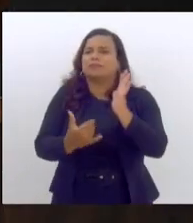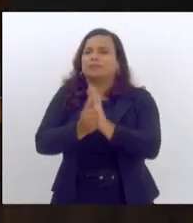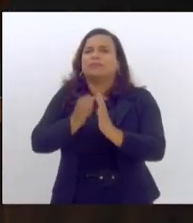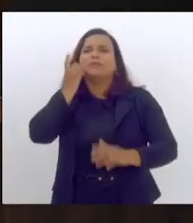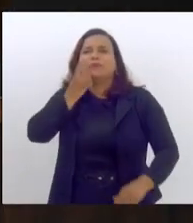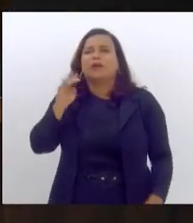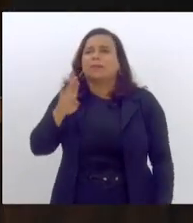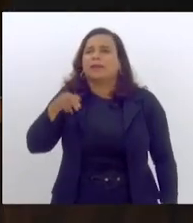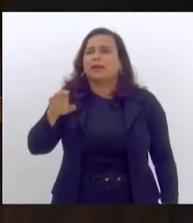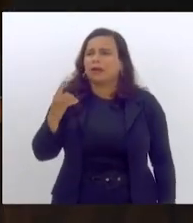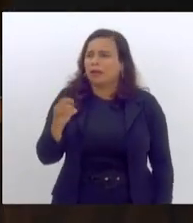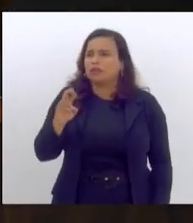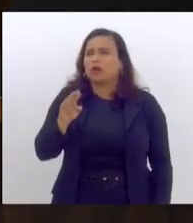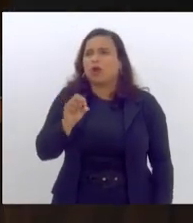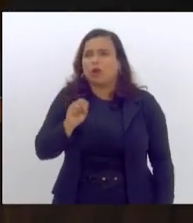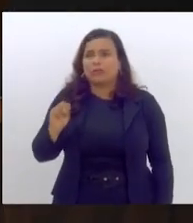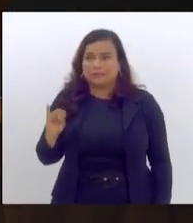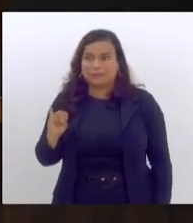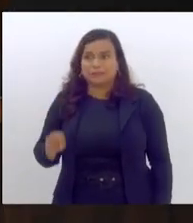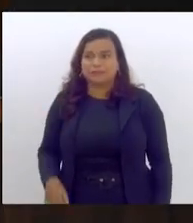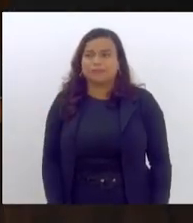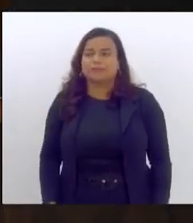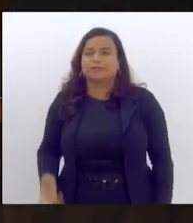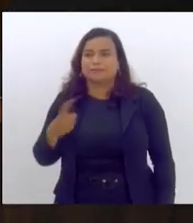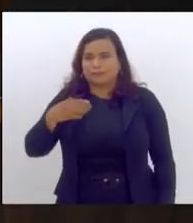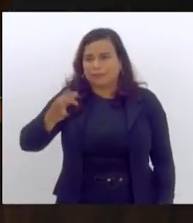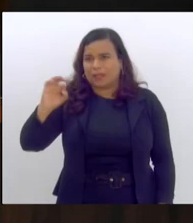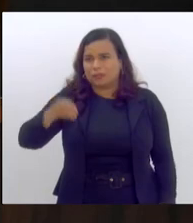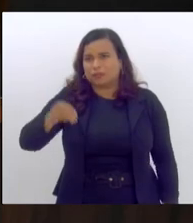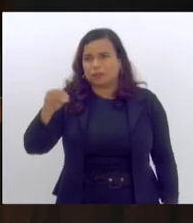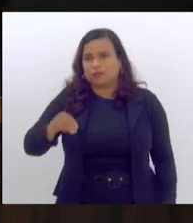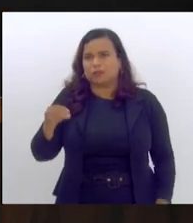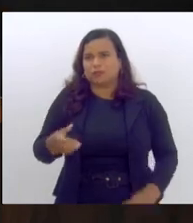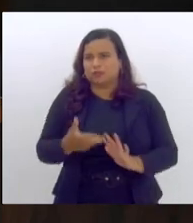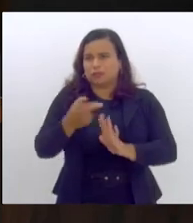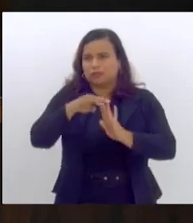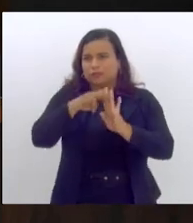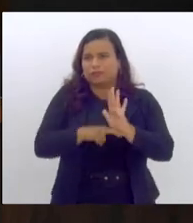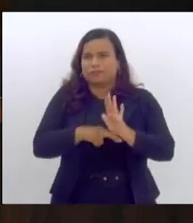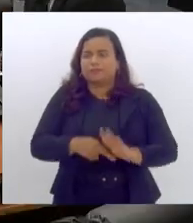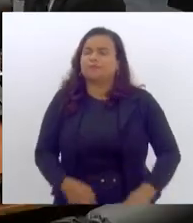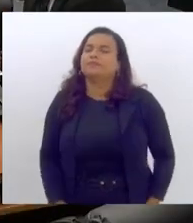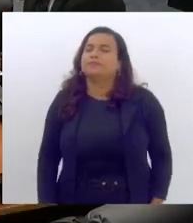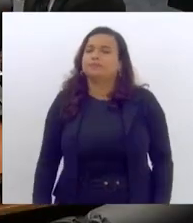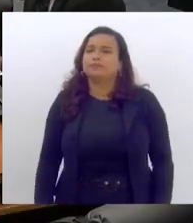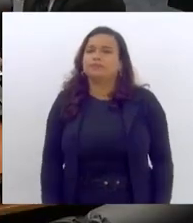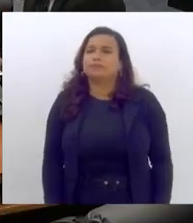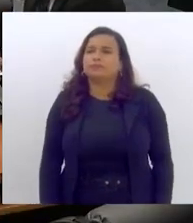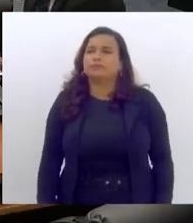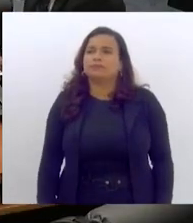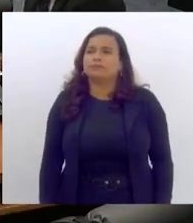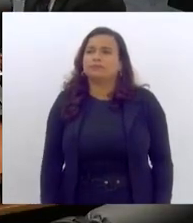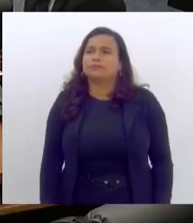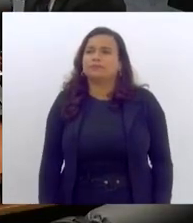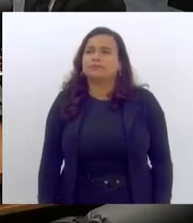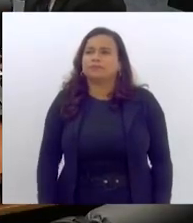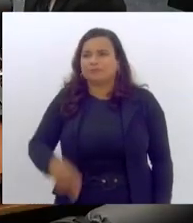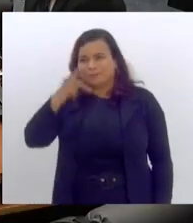deputado Bernardo Rossi. Vossa Excelência dispõe de 10 minutos no tempo regimental. Minha presidente, a